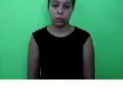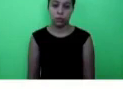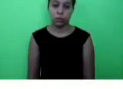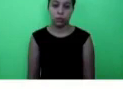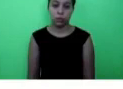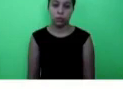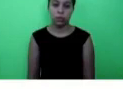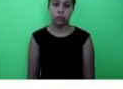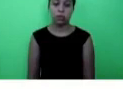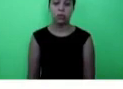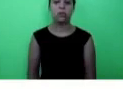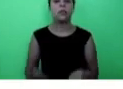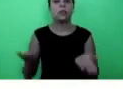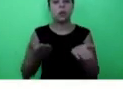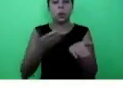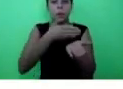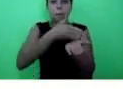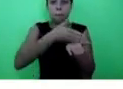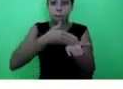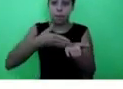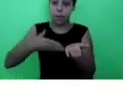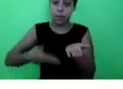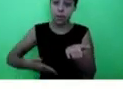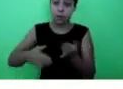Estamos aqui na metade da lista, pessoal, só um momento.